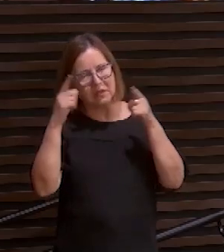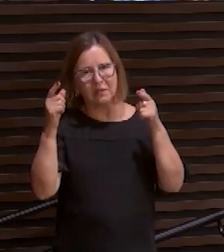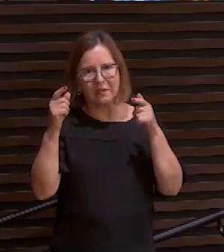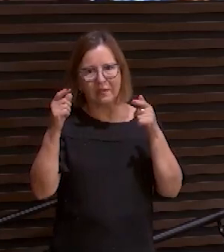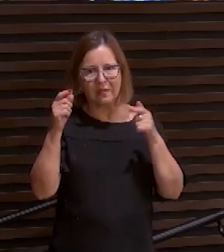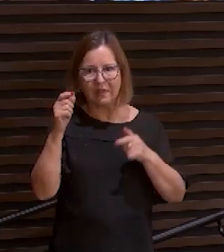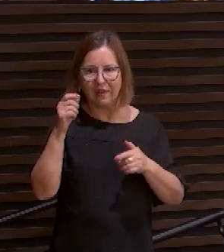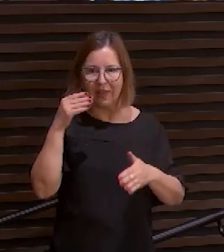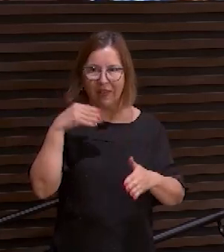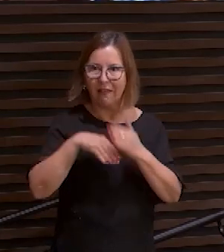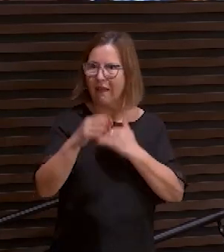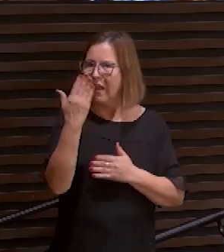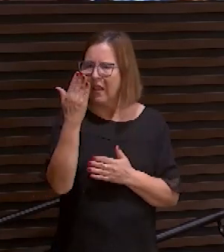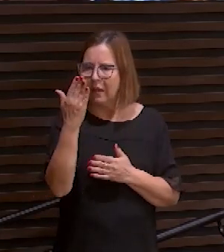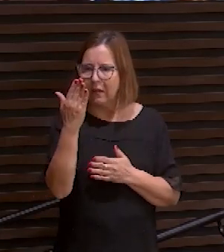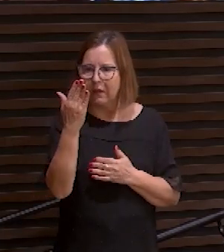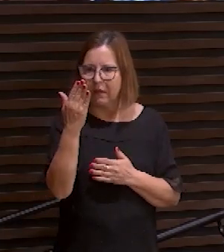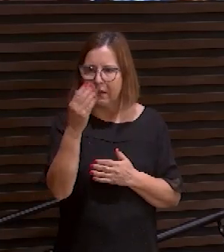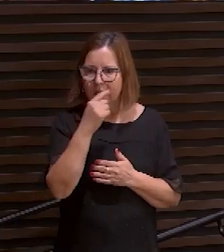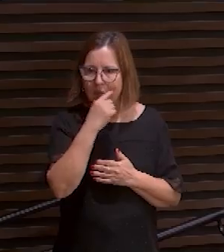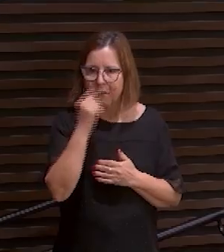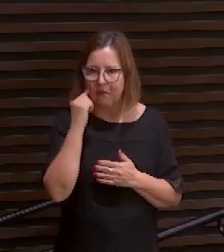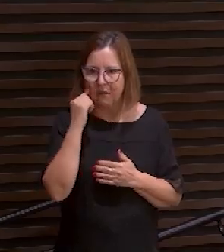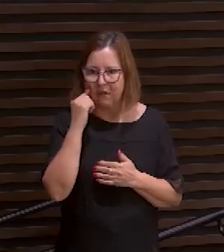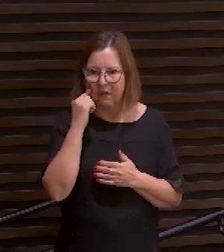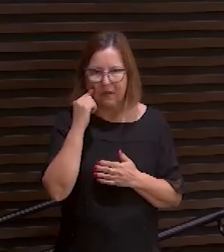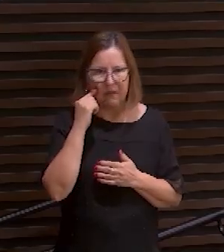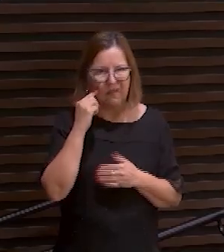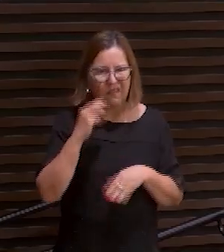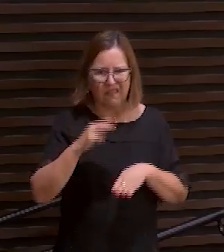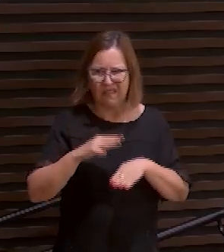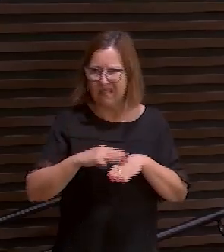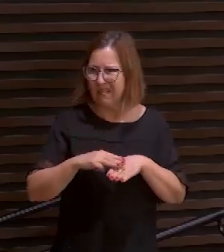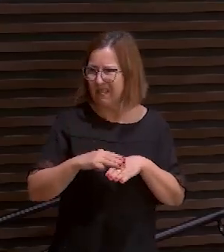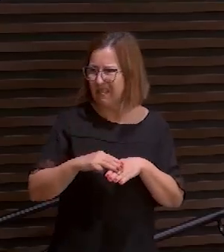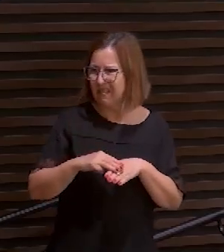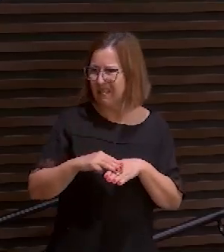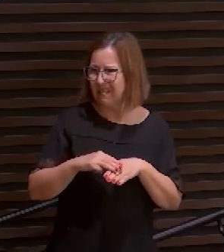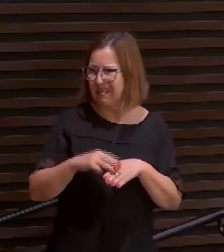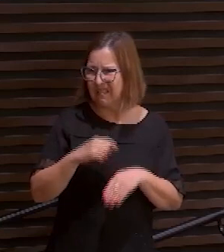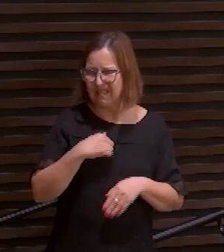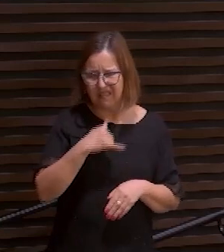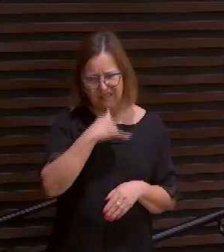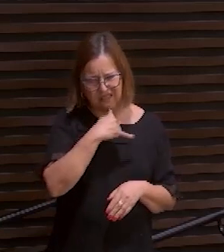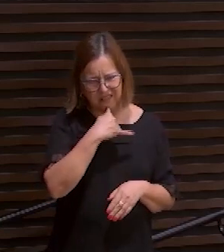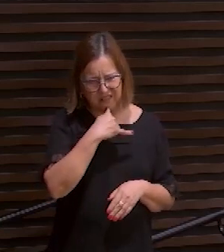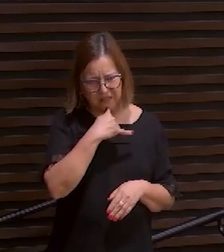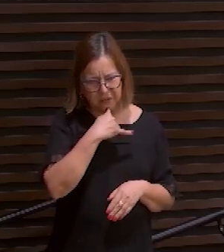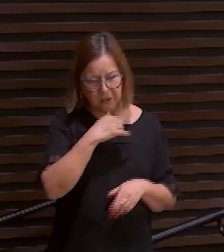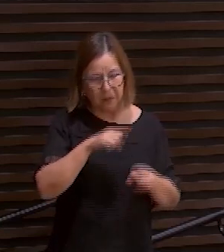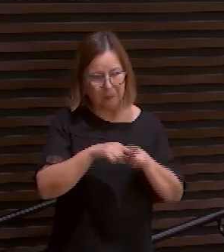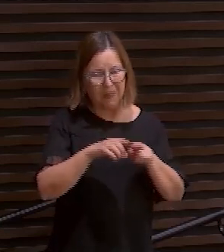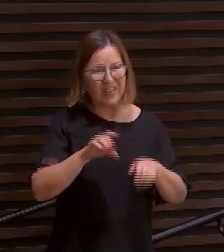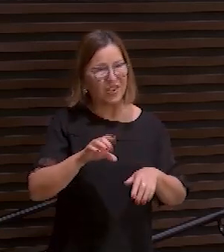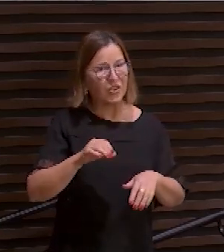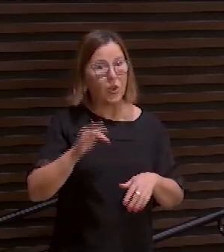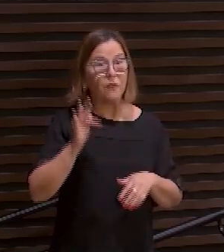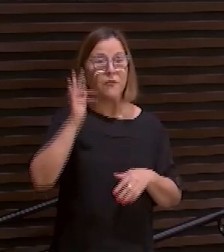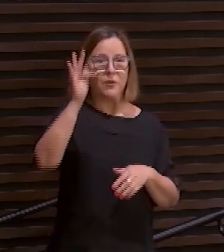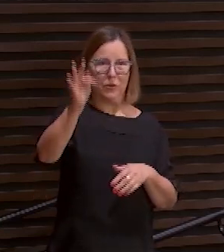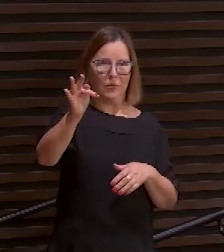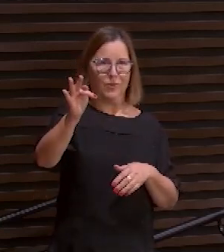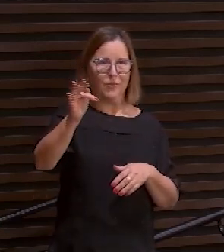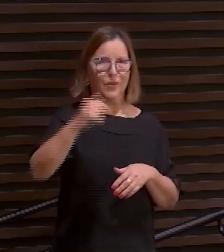castanhos. Ela disse, eu tive uma grande decepção, mas só depois eu entendi que Deus havia me escolhido antes